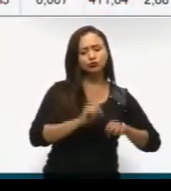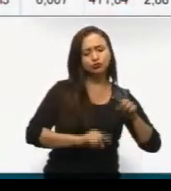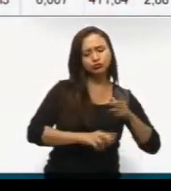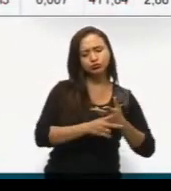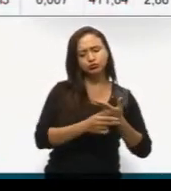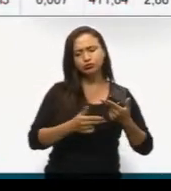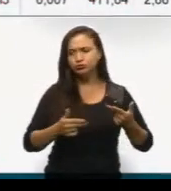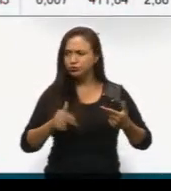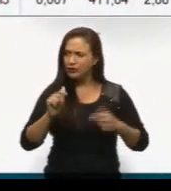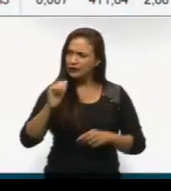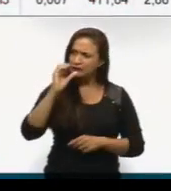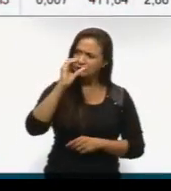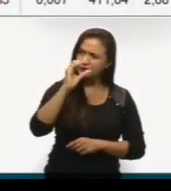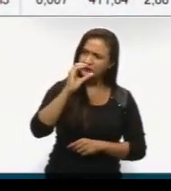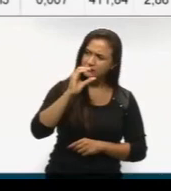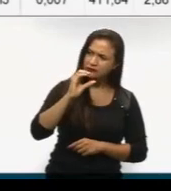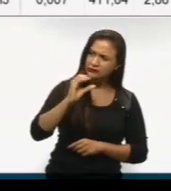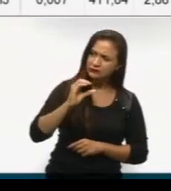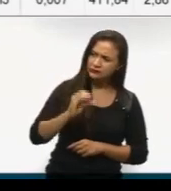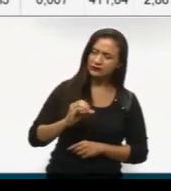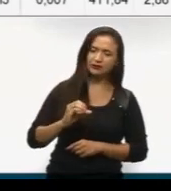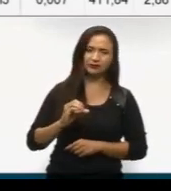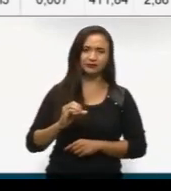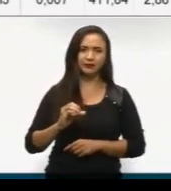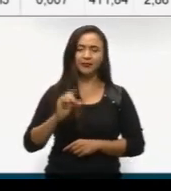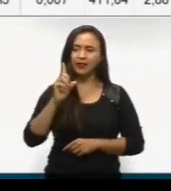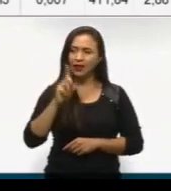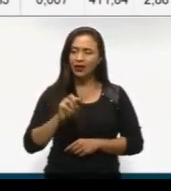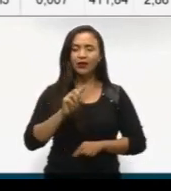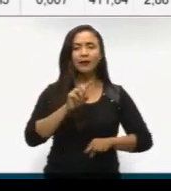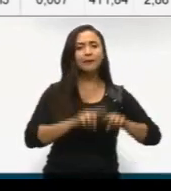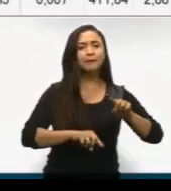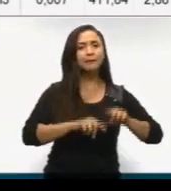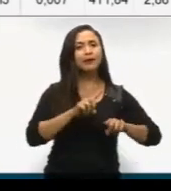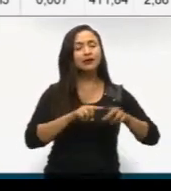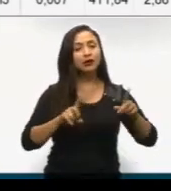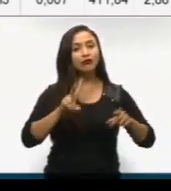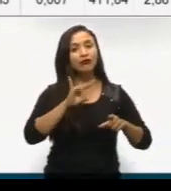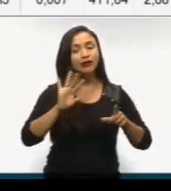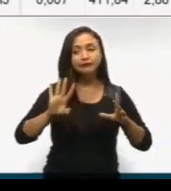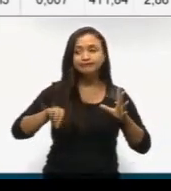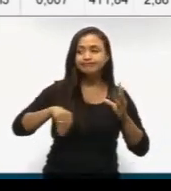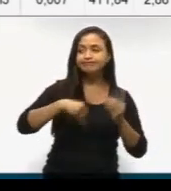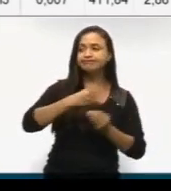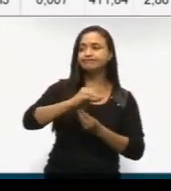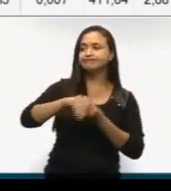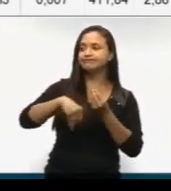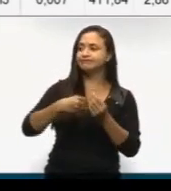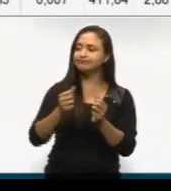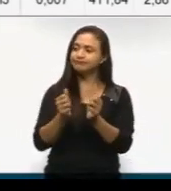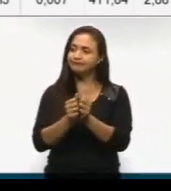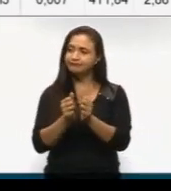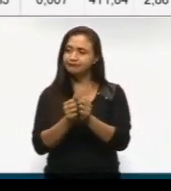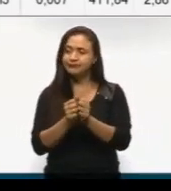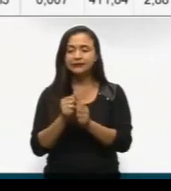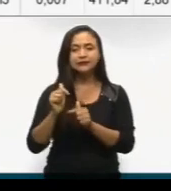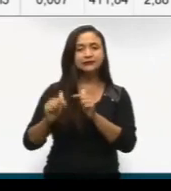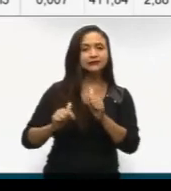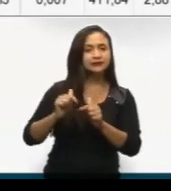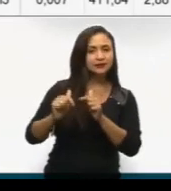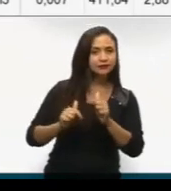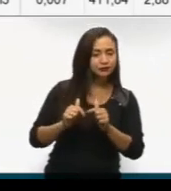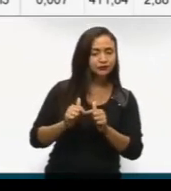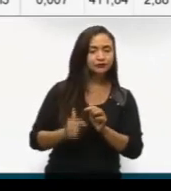são o Czinho, que nem o professor explicou, que são os itens incorporados dentro de determinado serviço